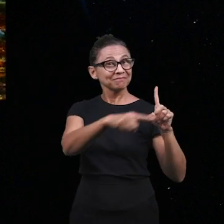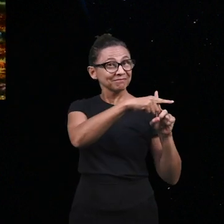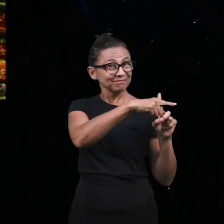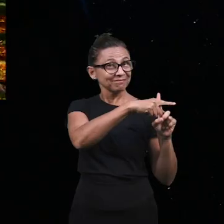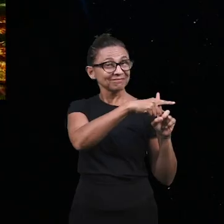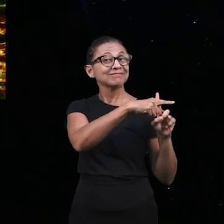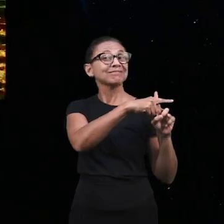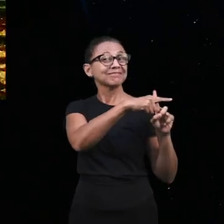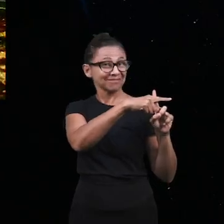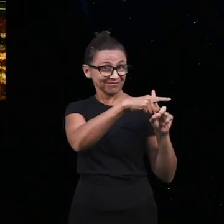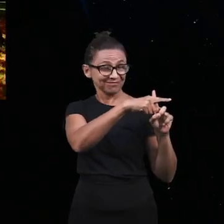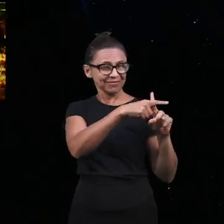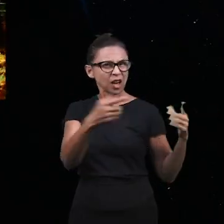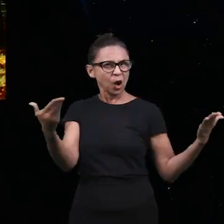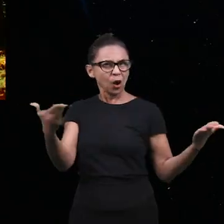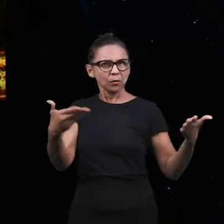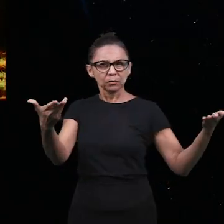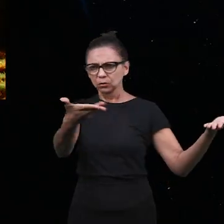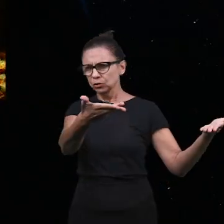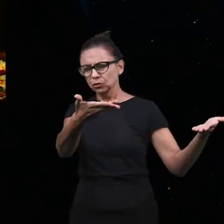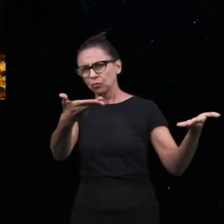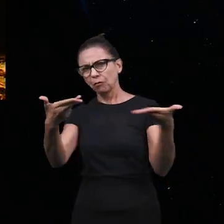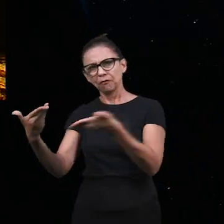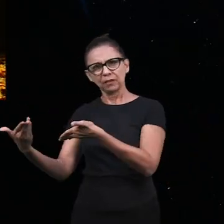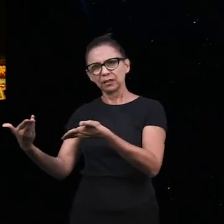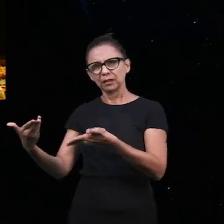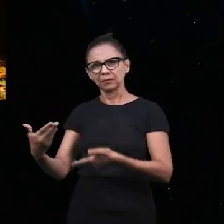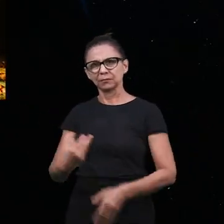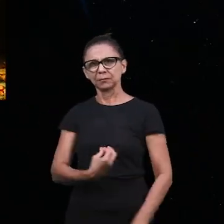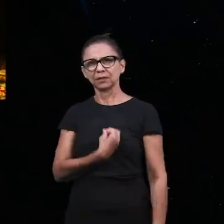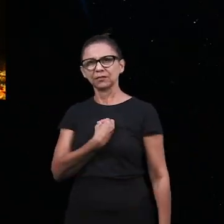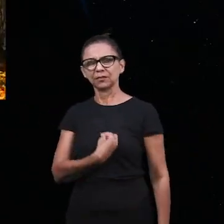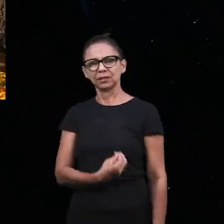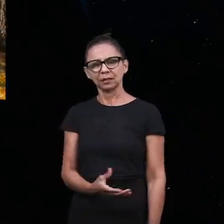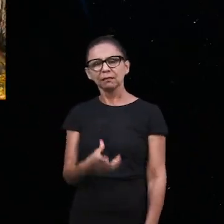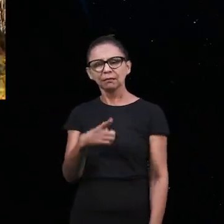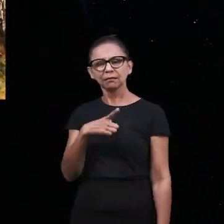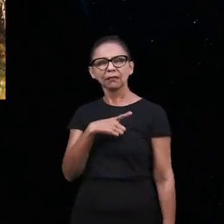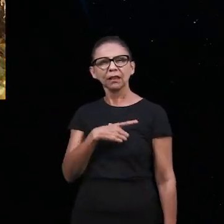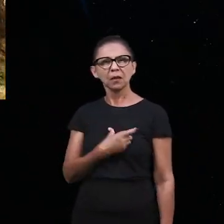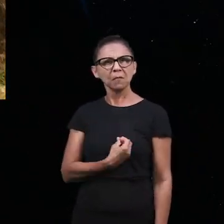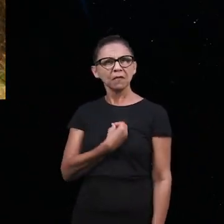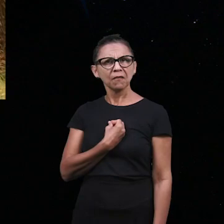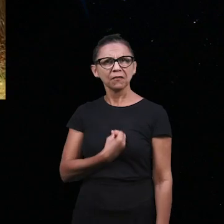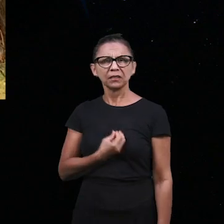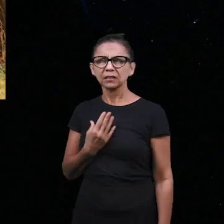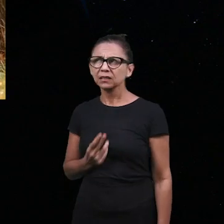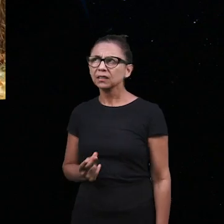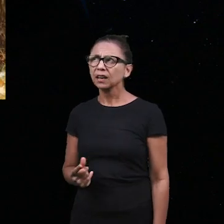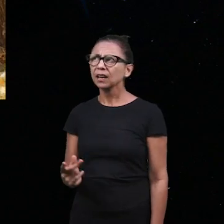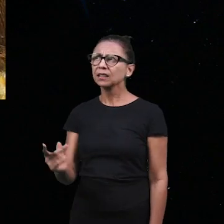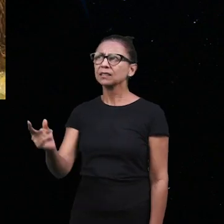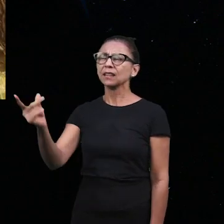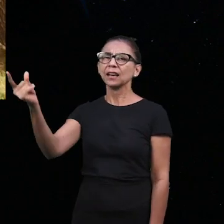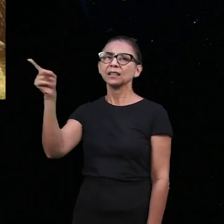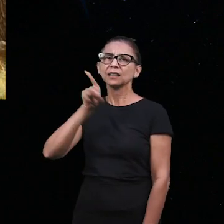Salvador. Te chama pra vida, te chama pra